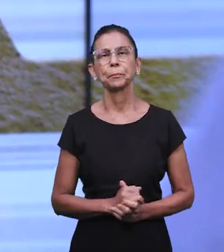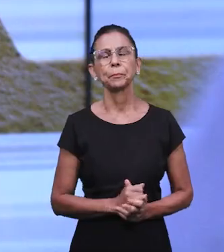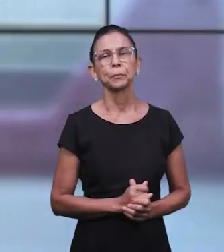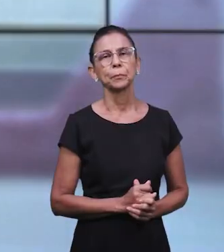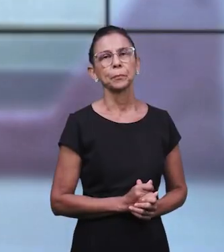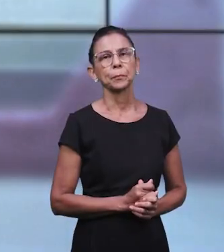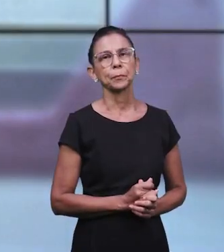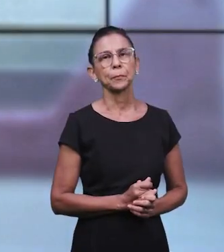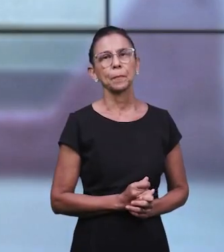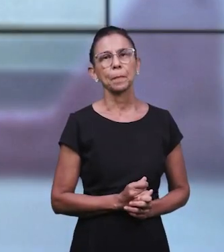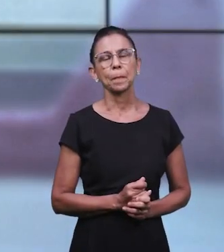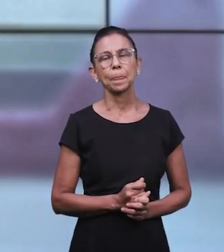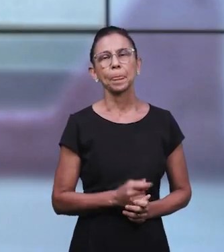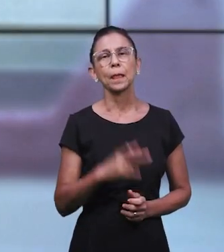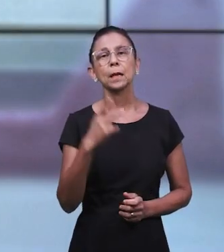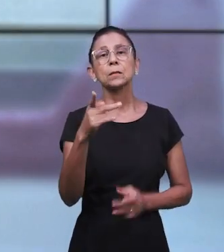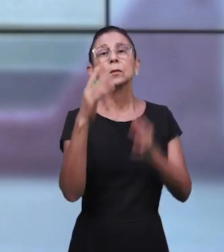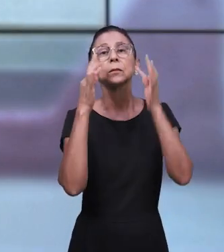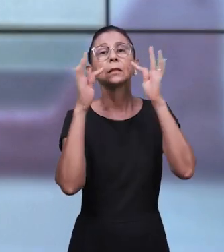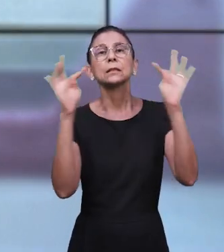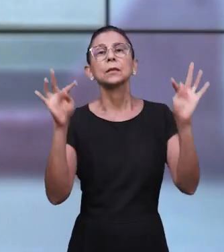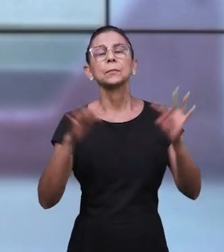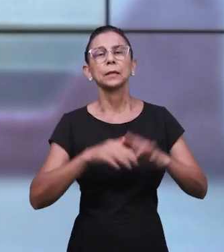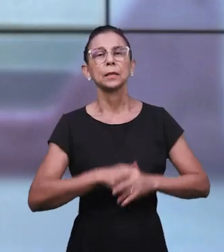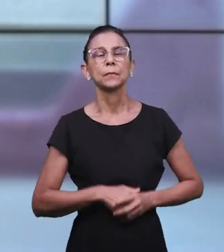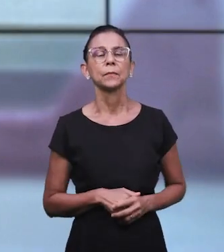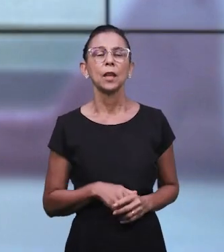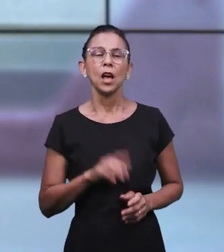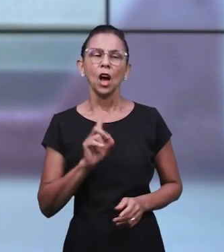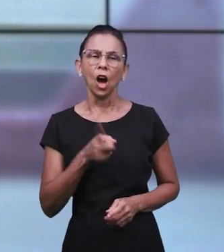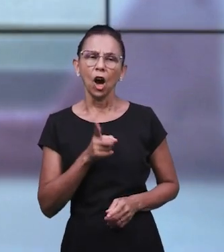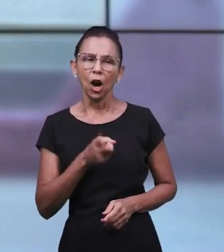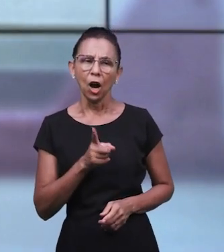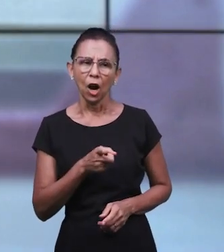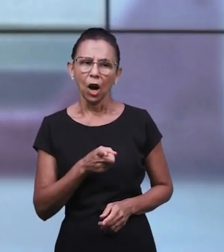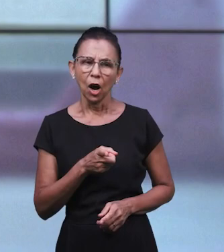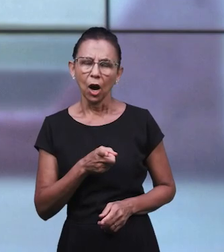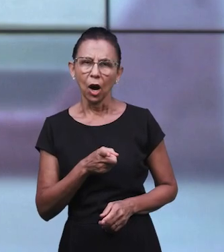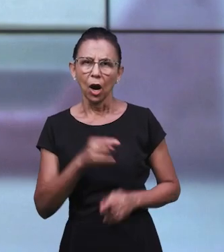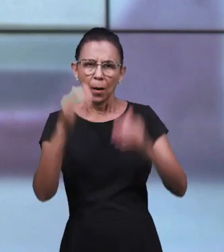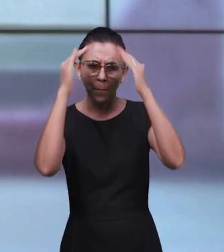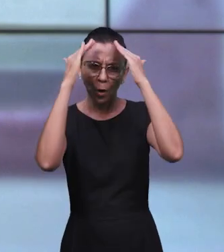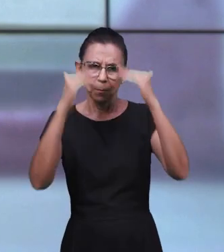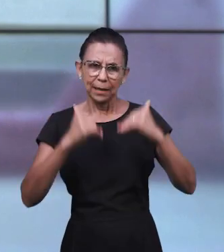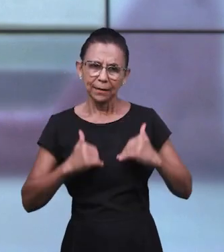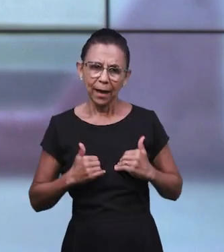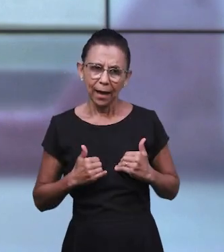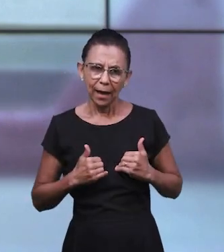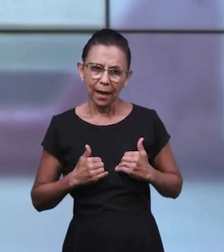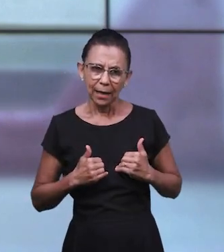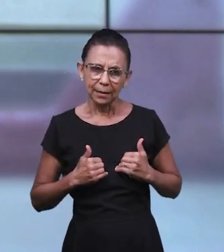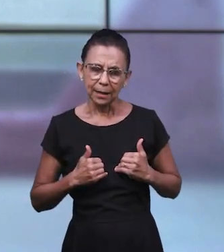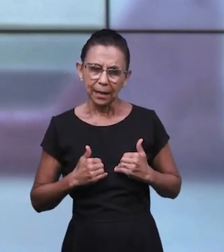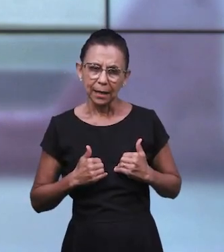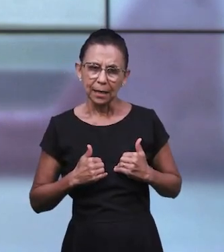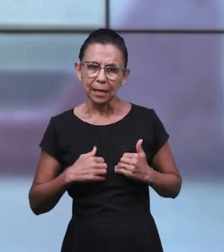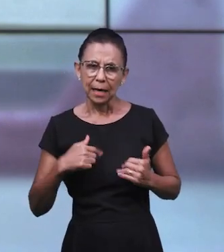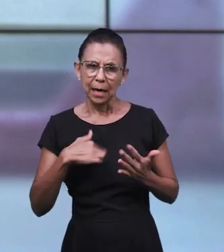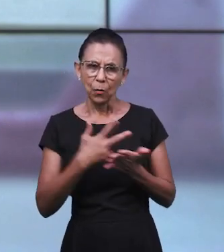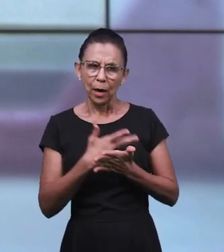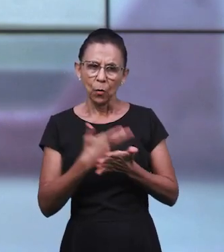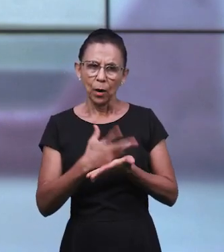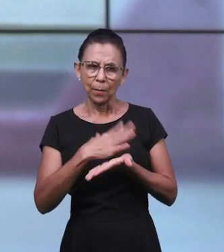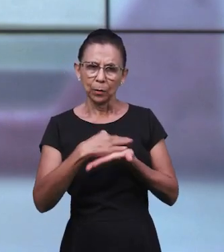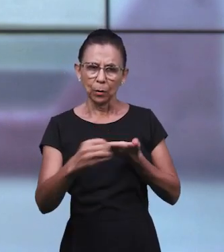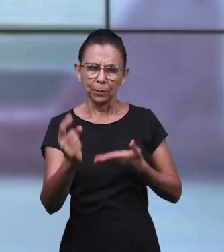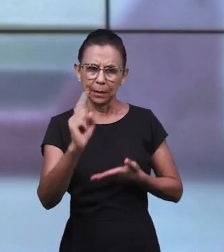filhos? Faço o que eu digo, mas não faça o que eu faço? Não, este é incoerente. Sempre diga a verdade aos